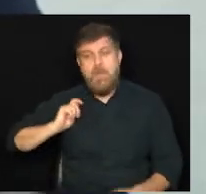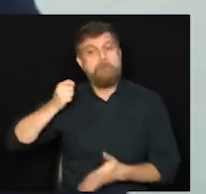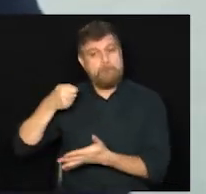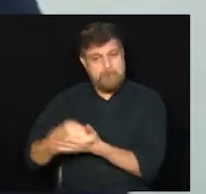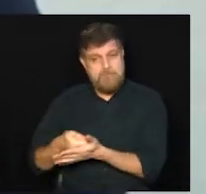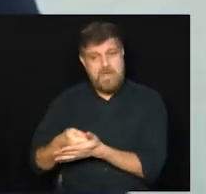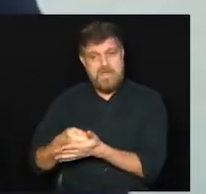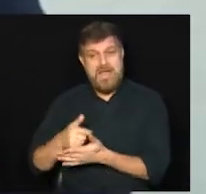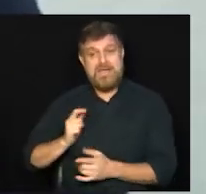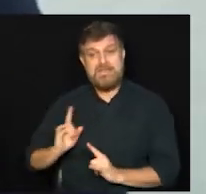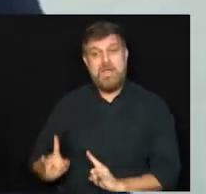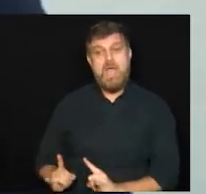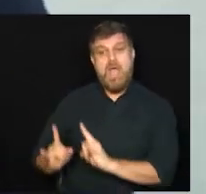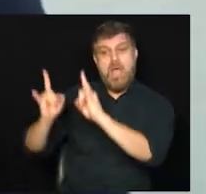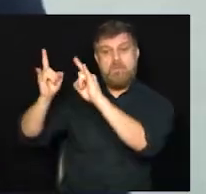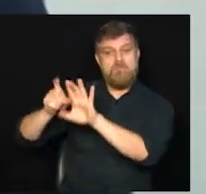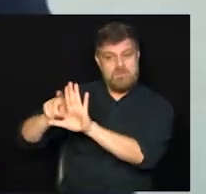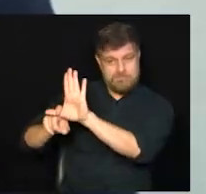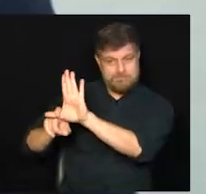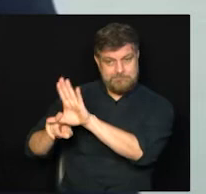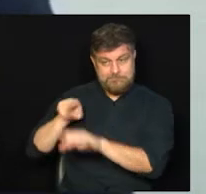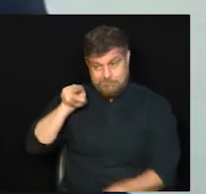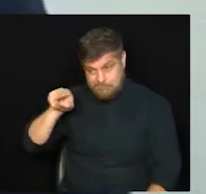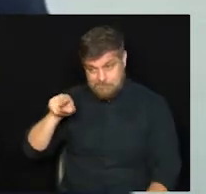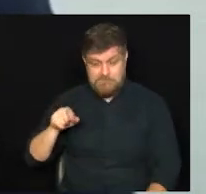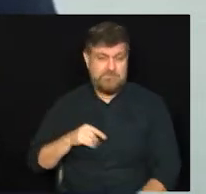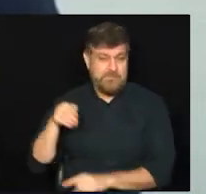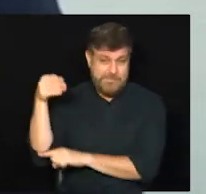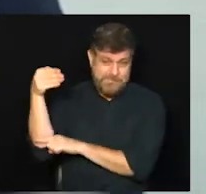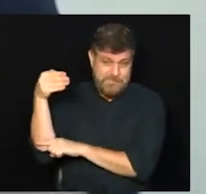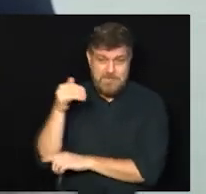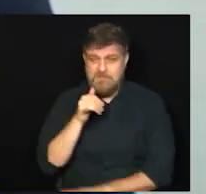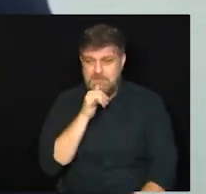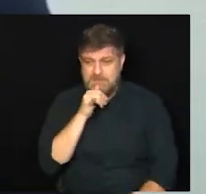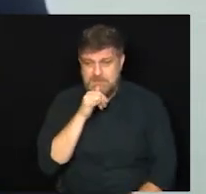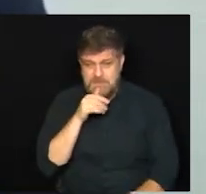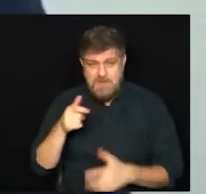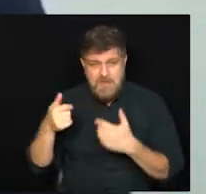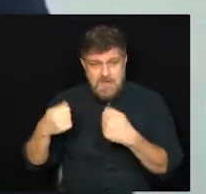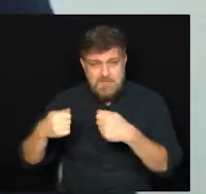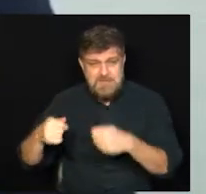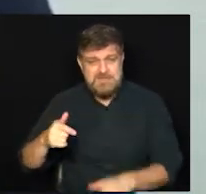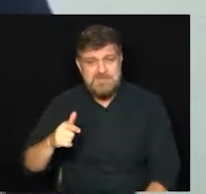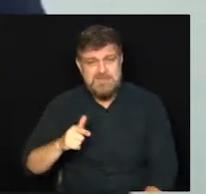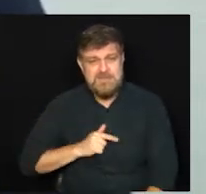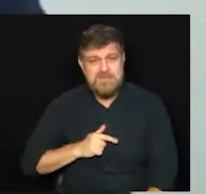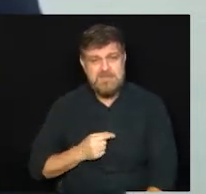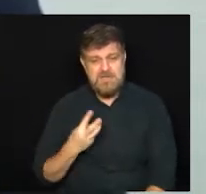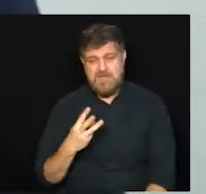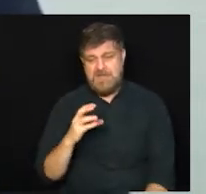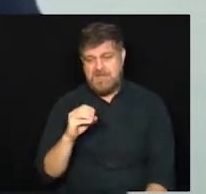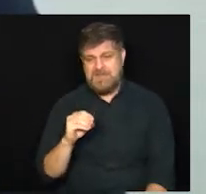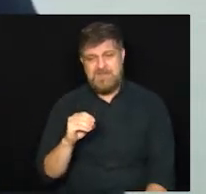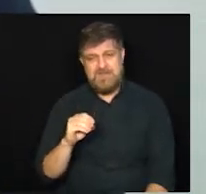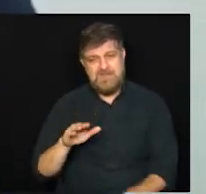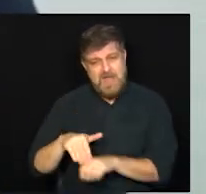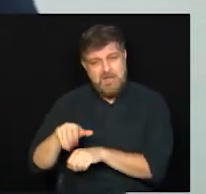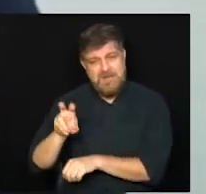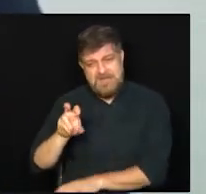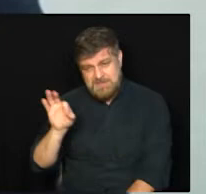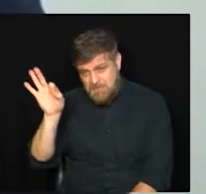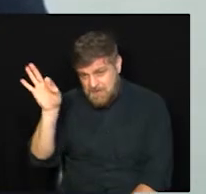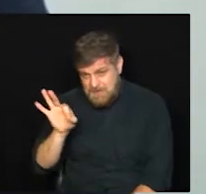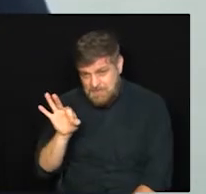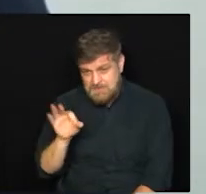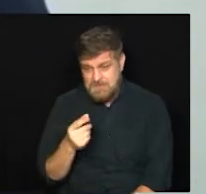apresentar imóveis. Esses imóveis precisam ser pelo menos 30%, 50% a mais do valor do